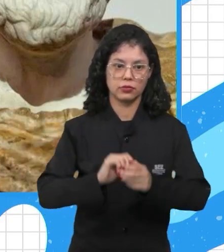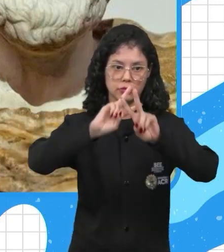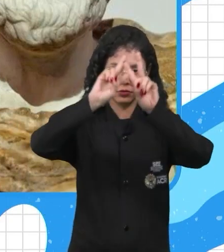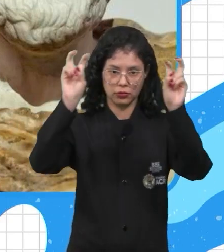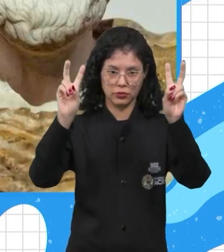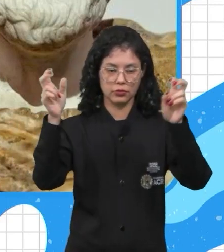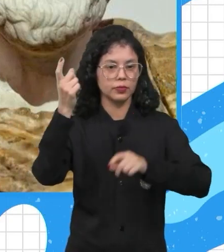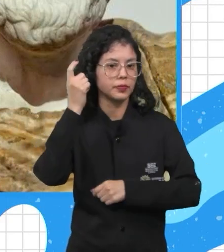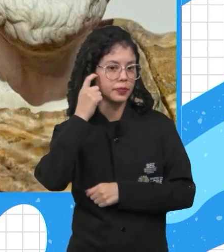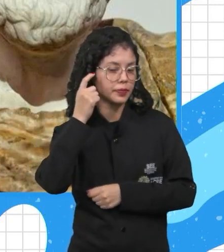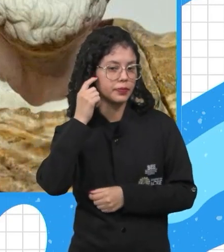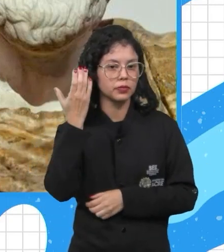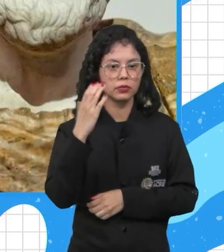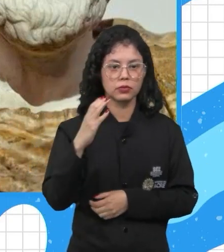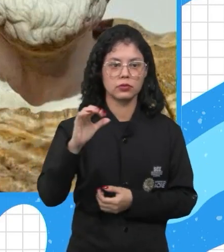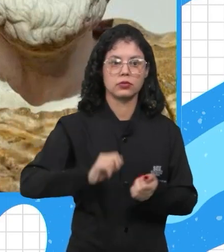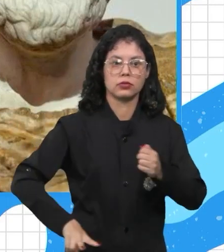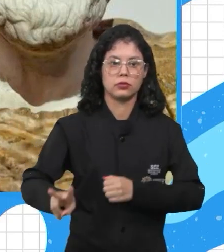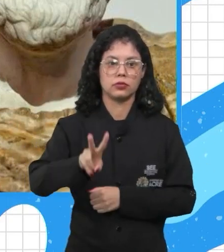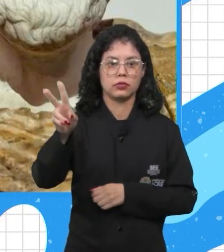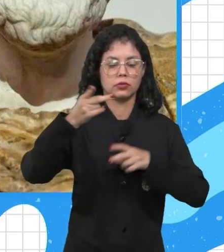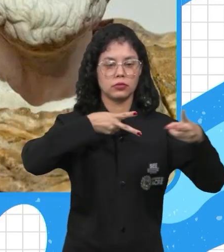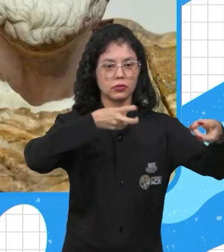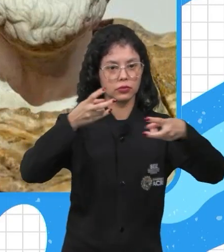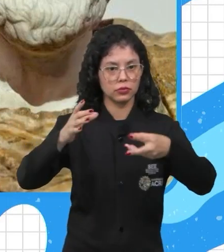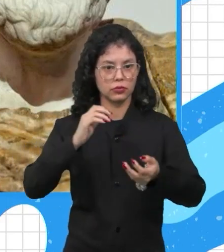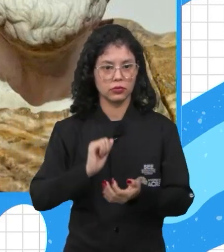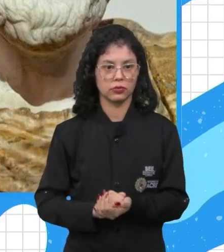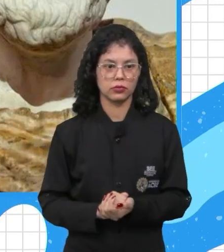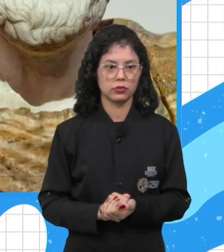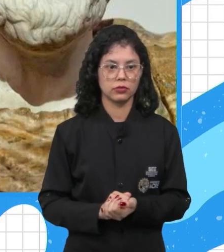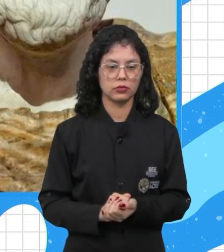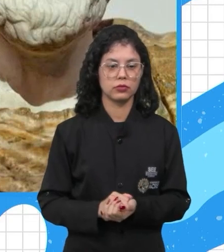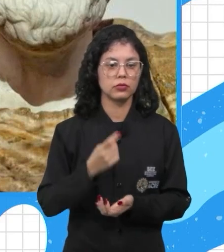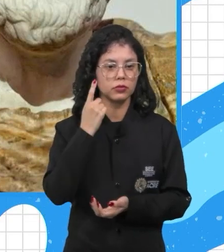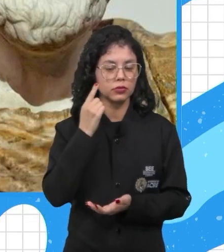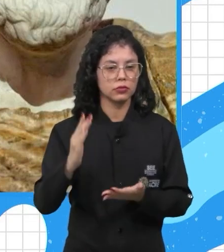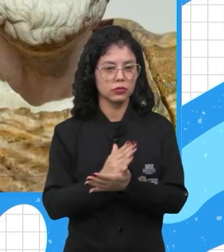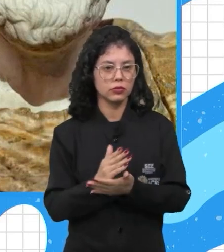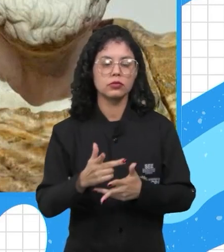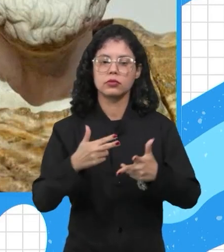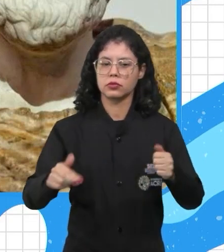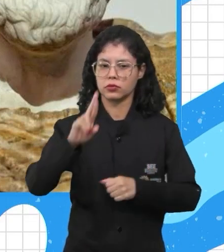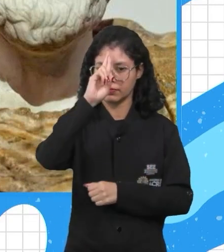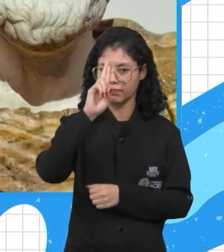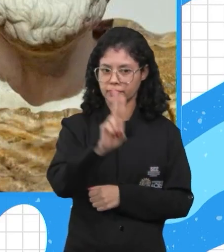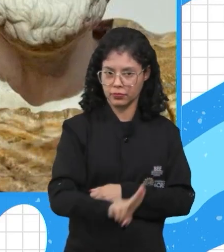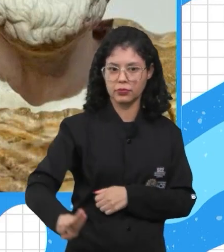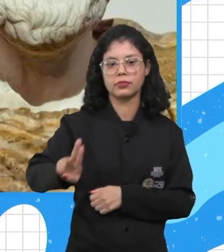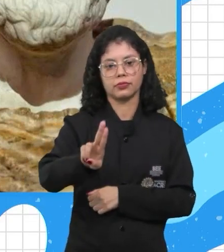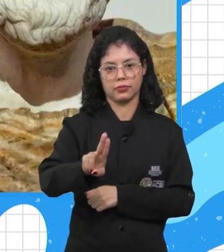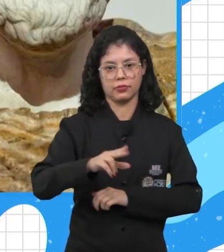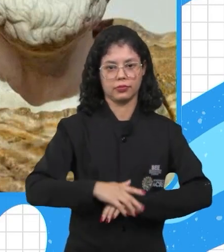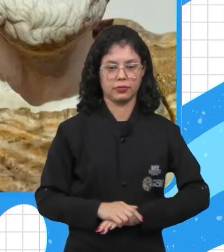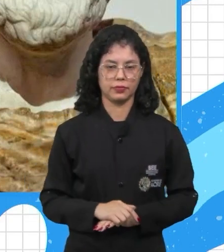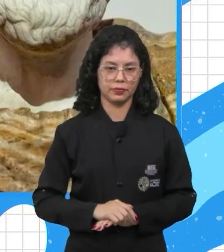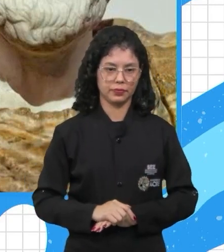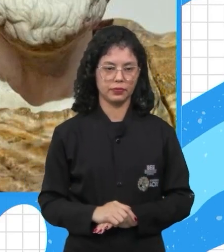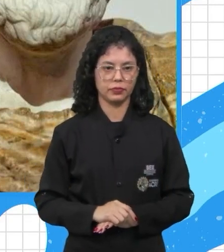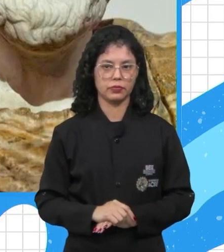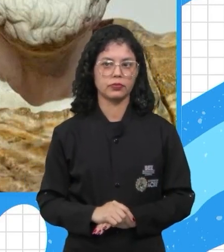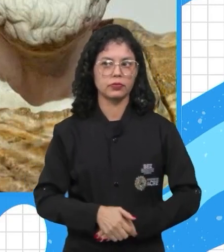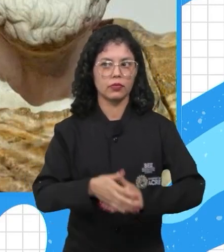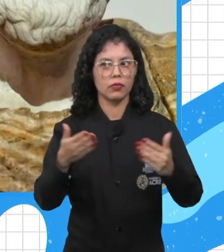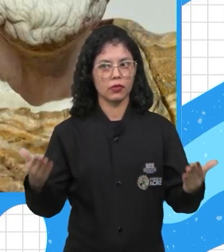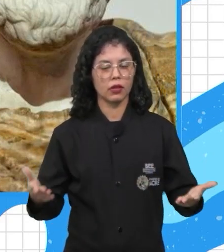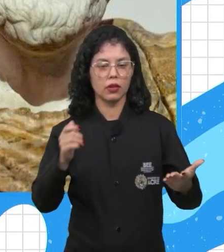as bases para o pensamento científico e valorizaram ali a observação, a lógica e o uso da razão, né?